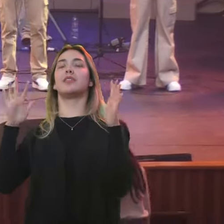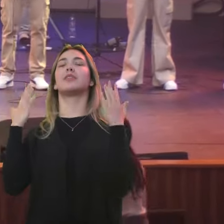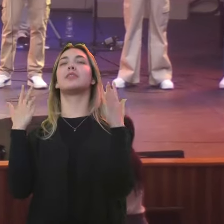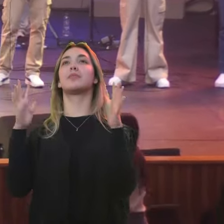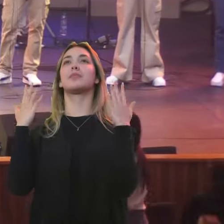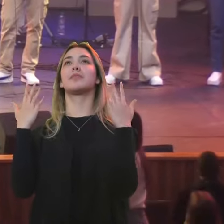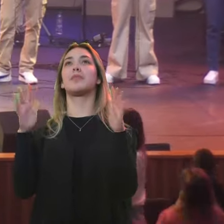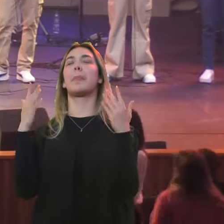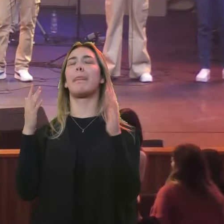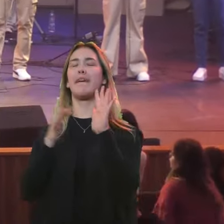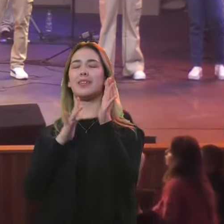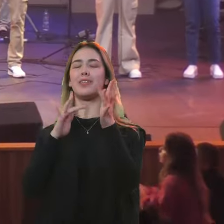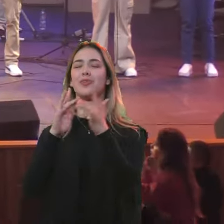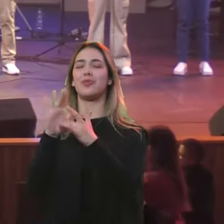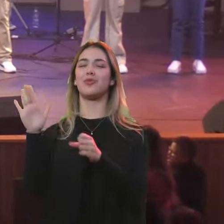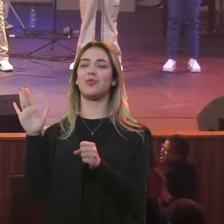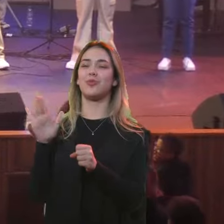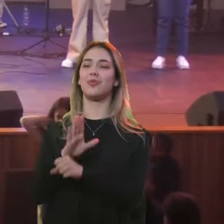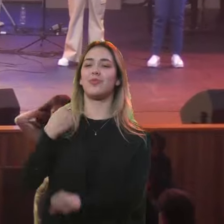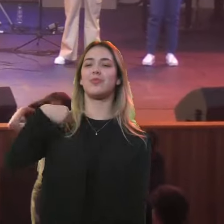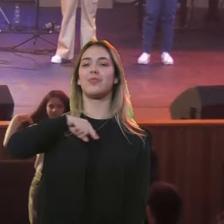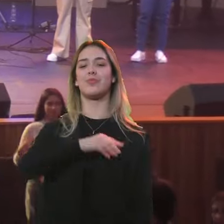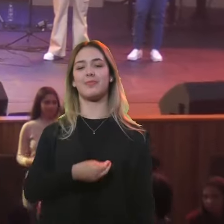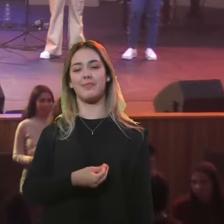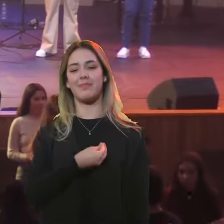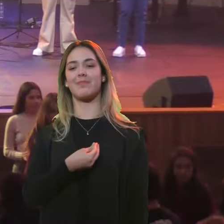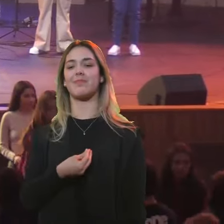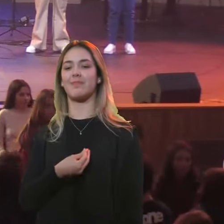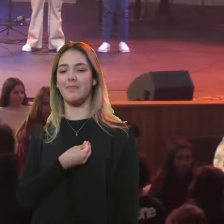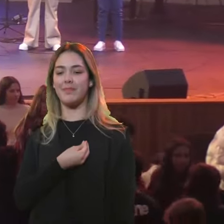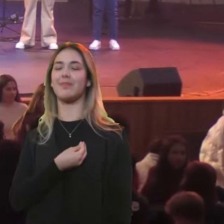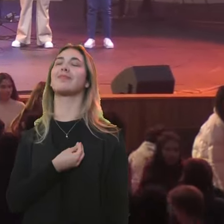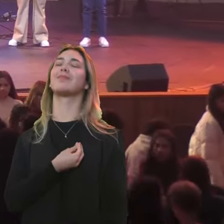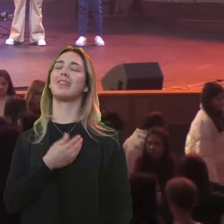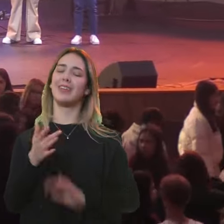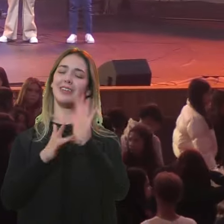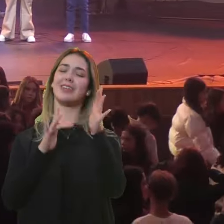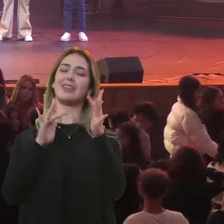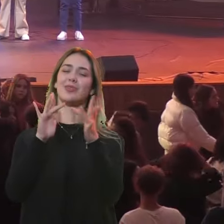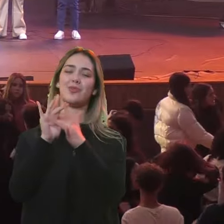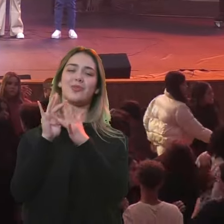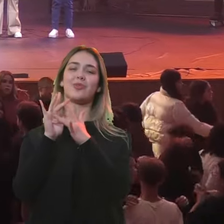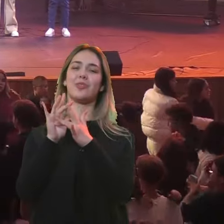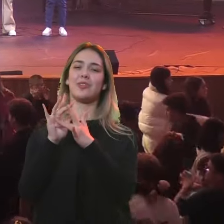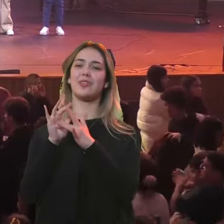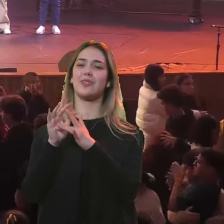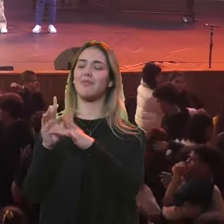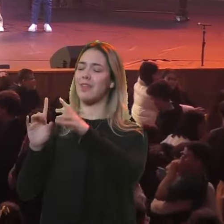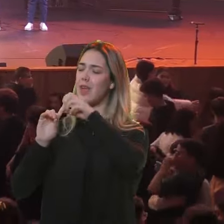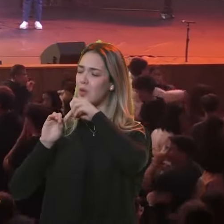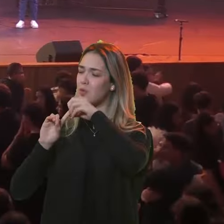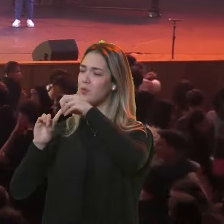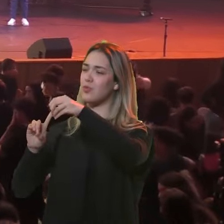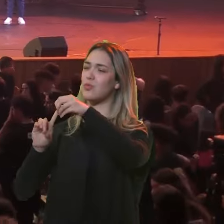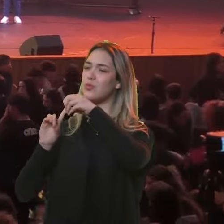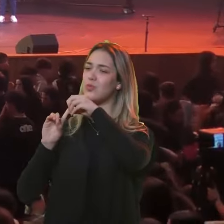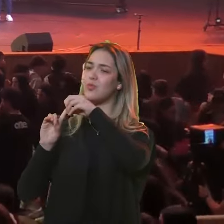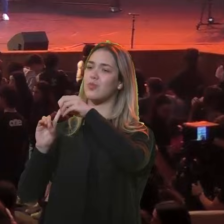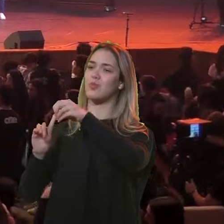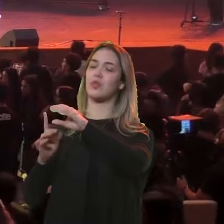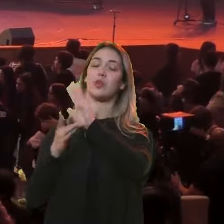Ele nos satisfaz, Ele nos satisfaz, nada mais, nada além de